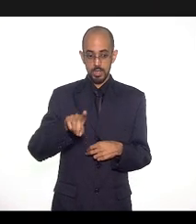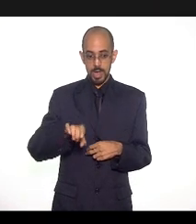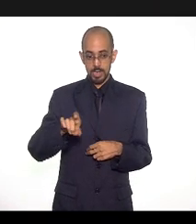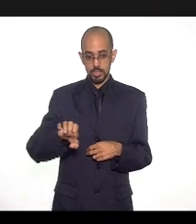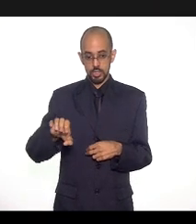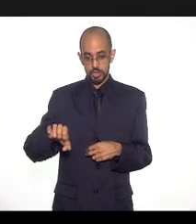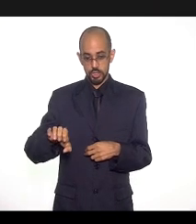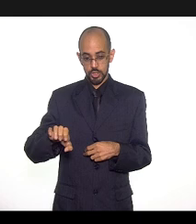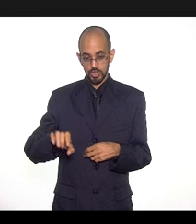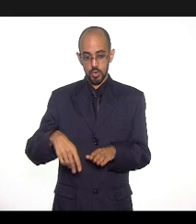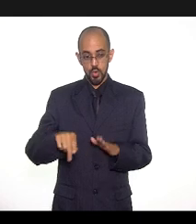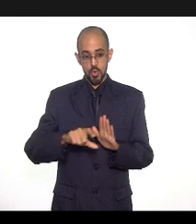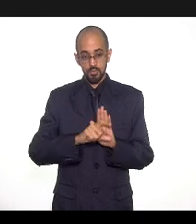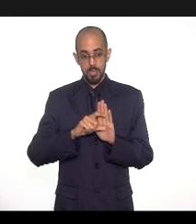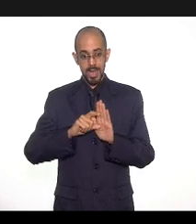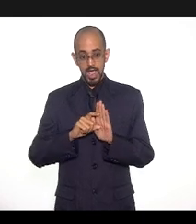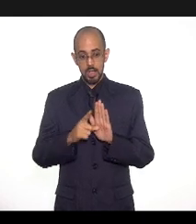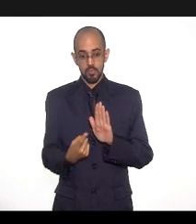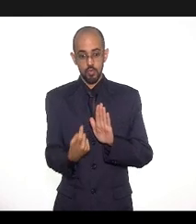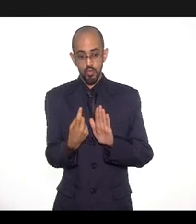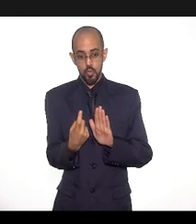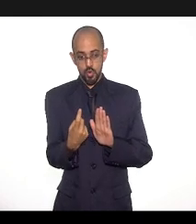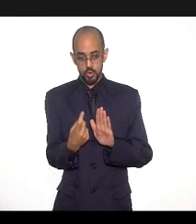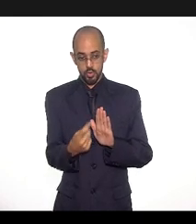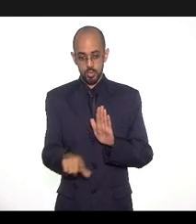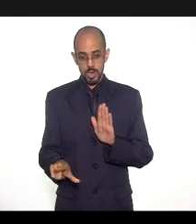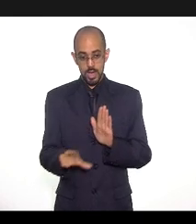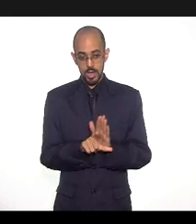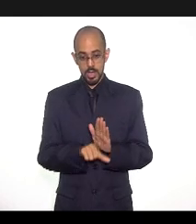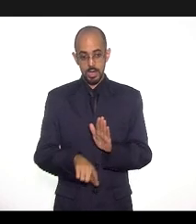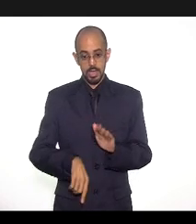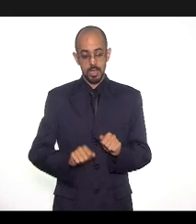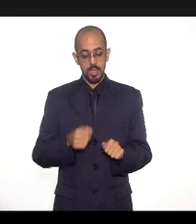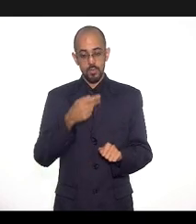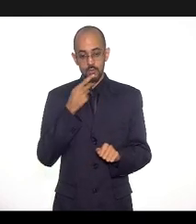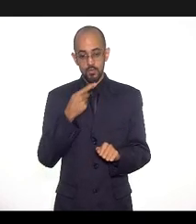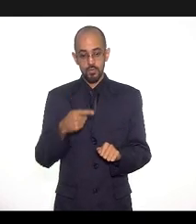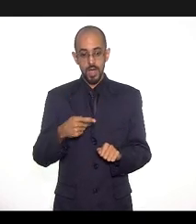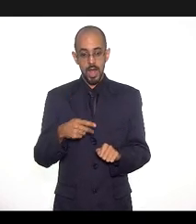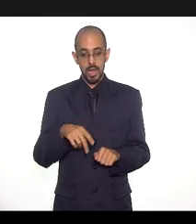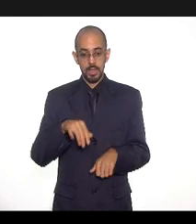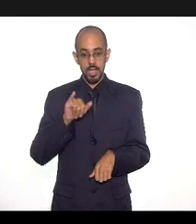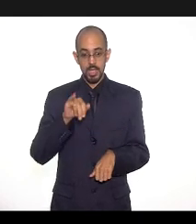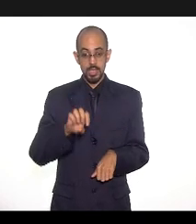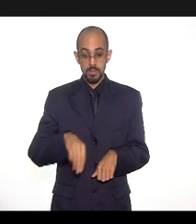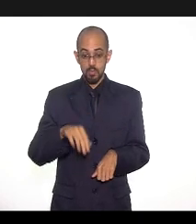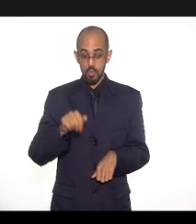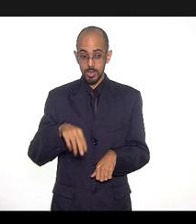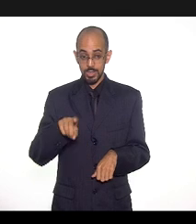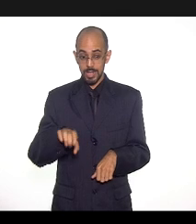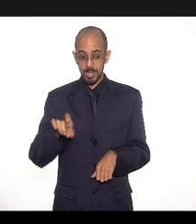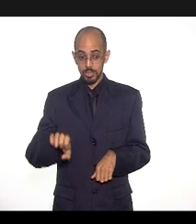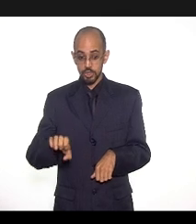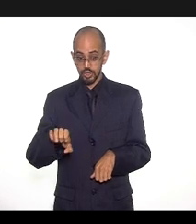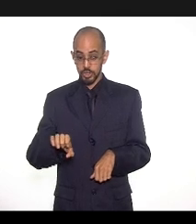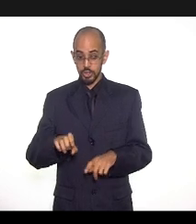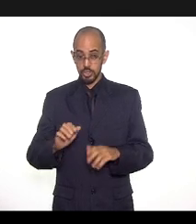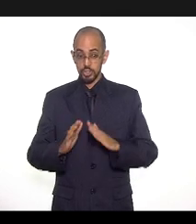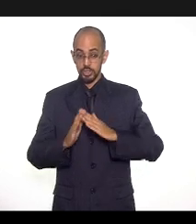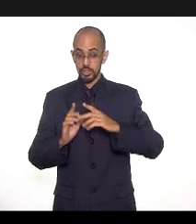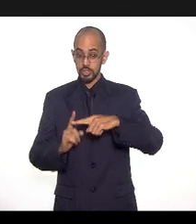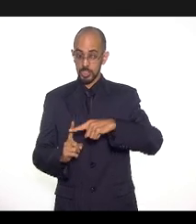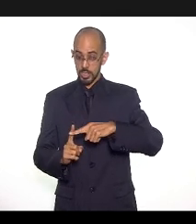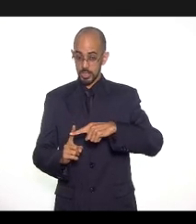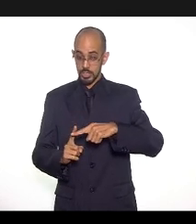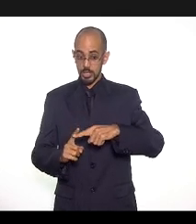da 1637-19, do Márcio Galberto, fala da imunidade, só para a igreja e templos. Tem que